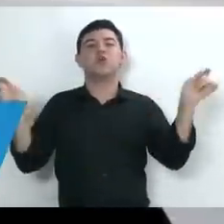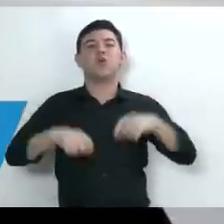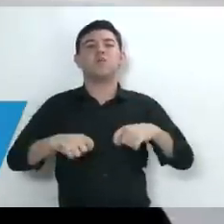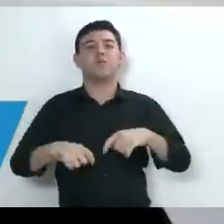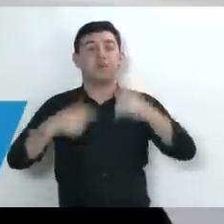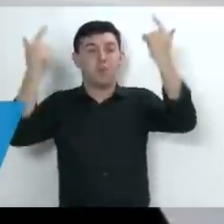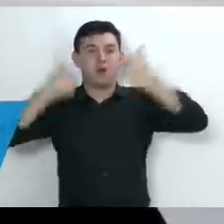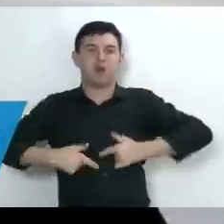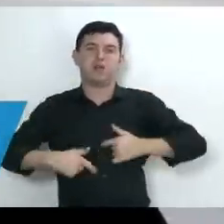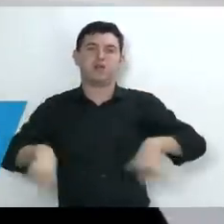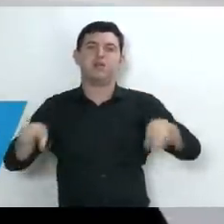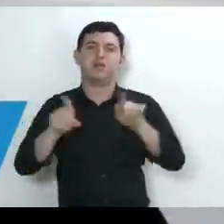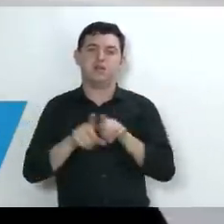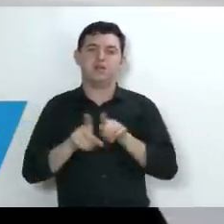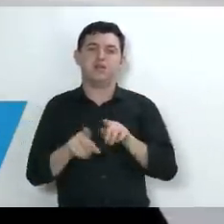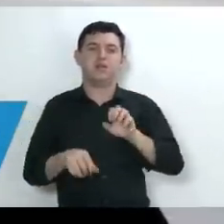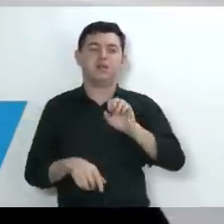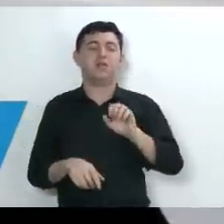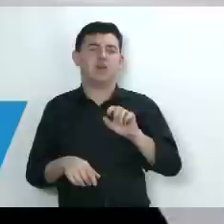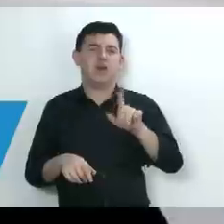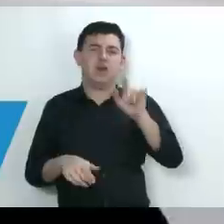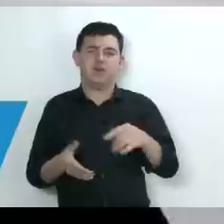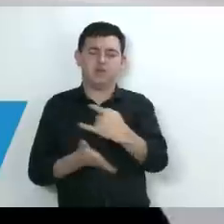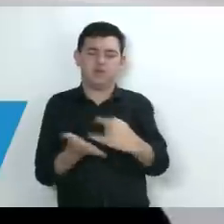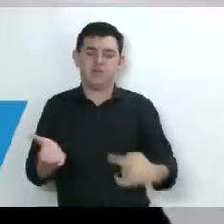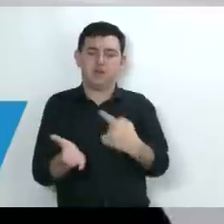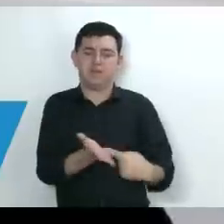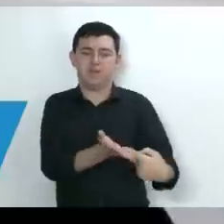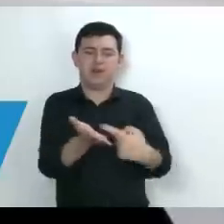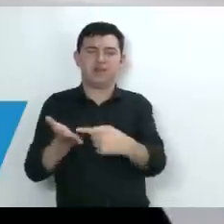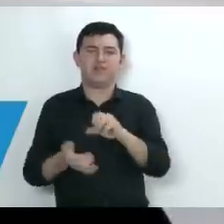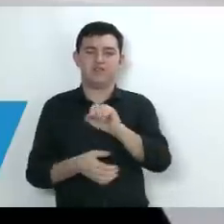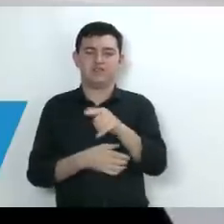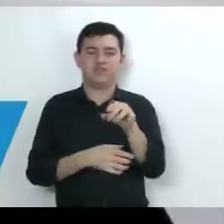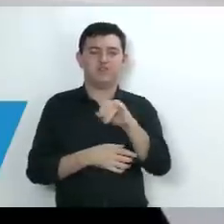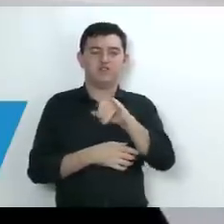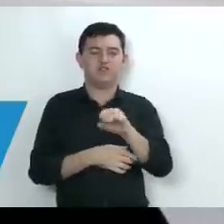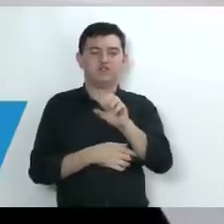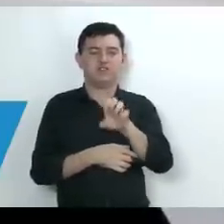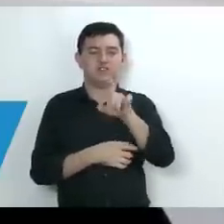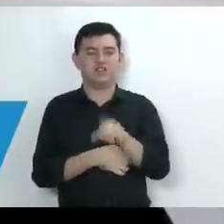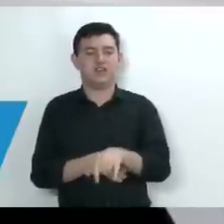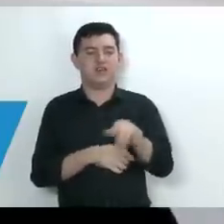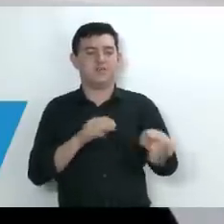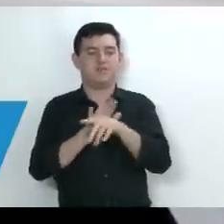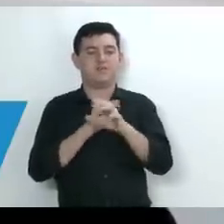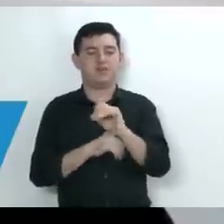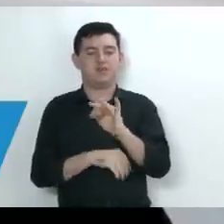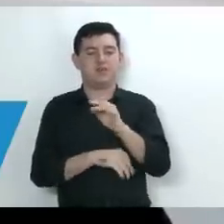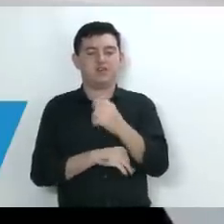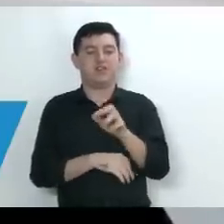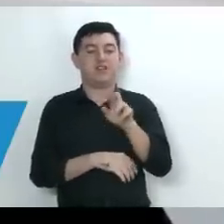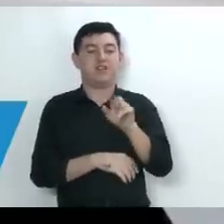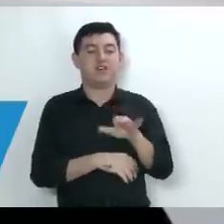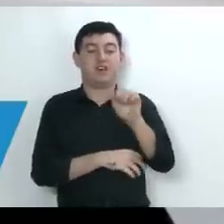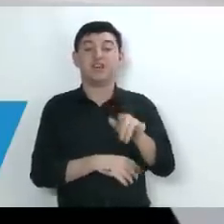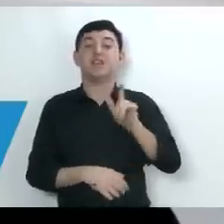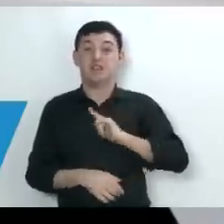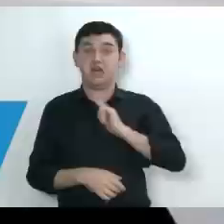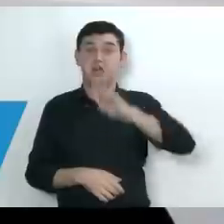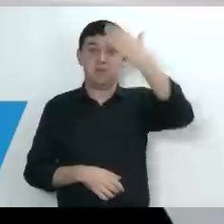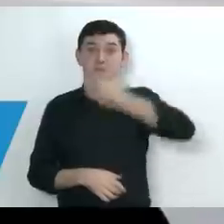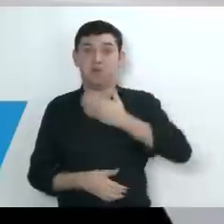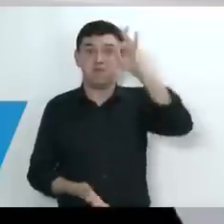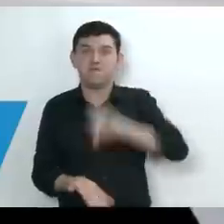imparciais. Pacto de São José da Costa Rica, artigo 8º, inciso 1, e com base em provas lícitas. Tenho a sensação,